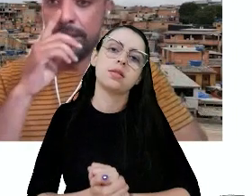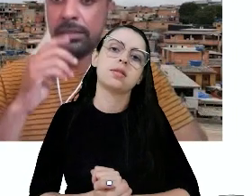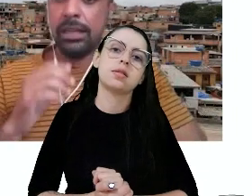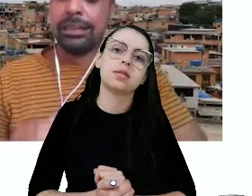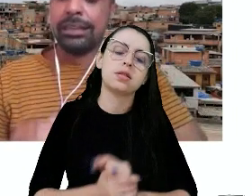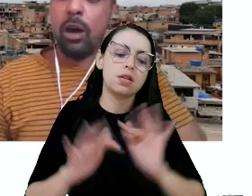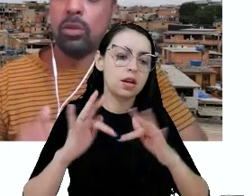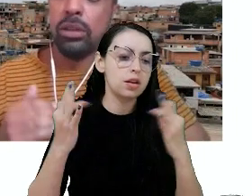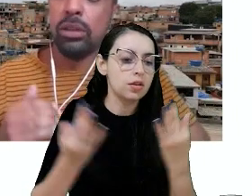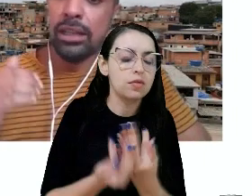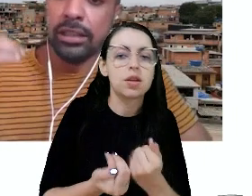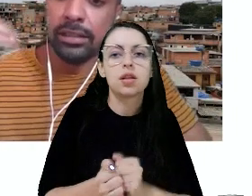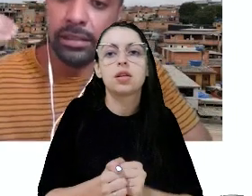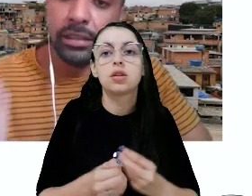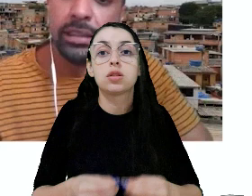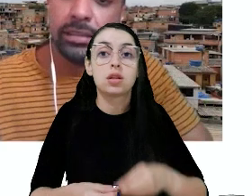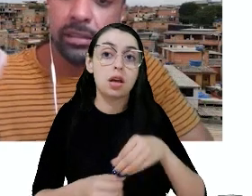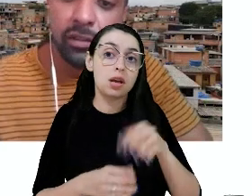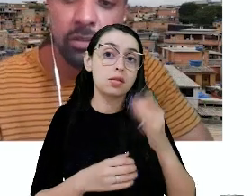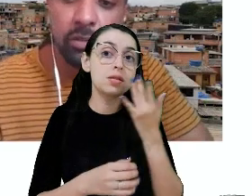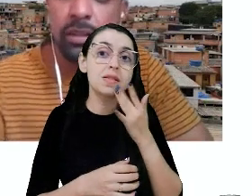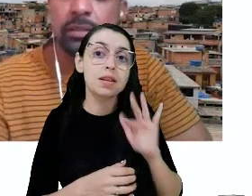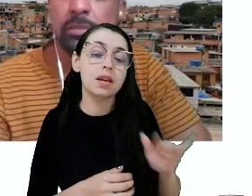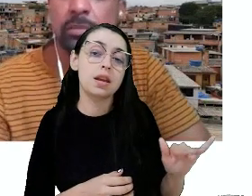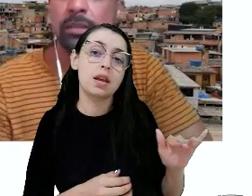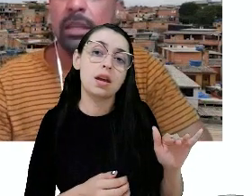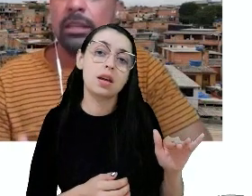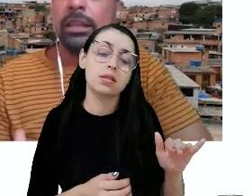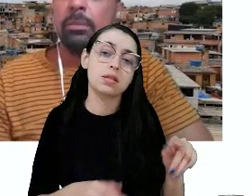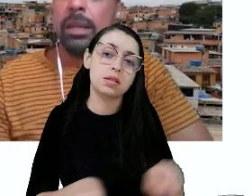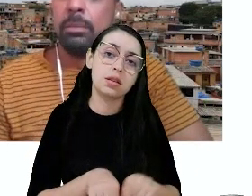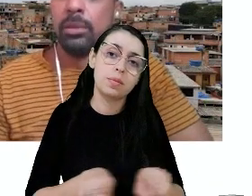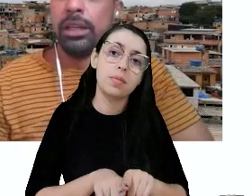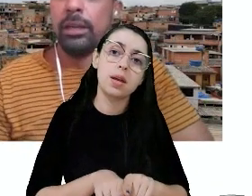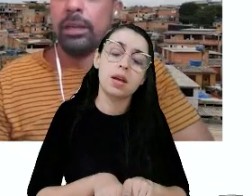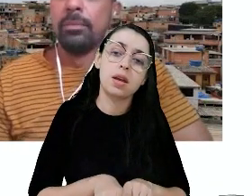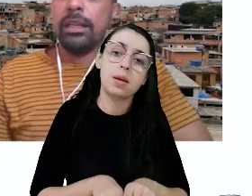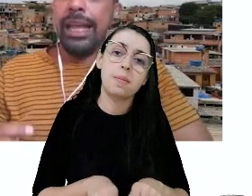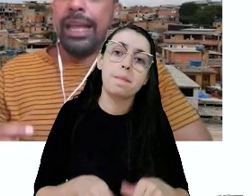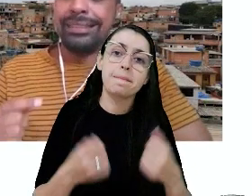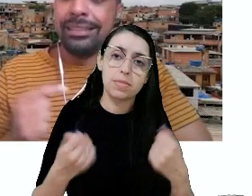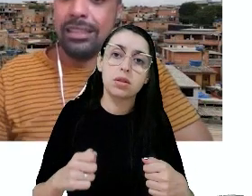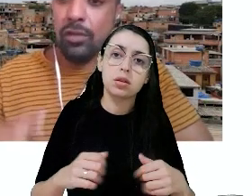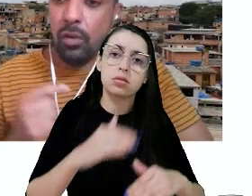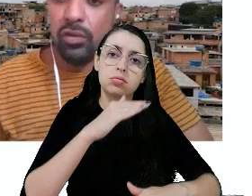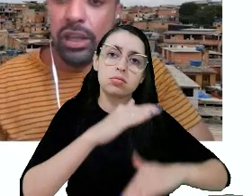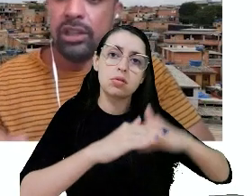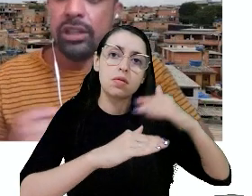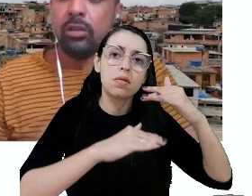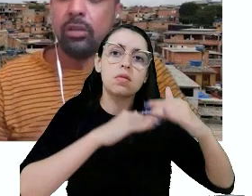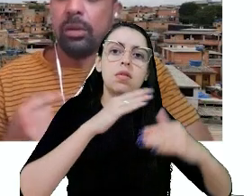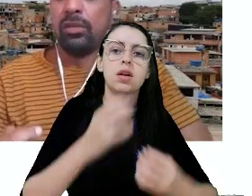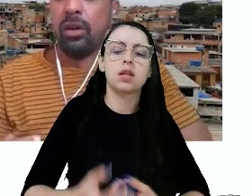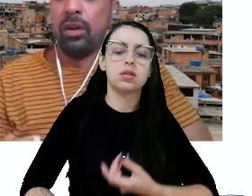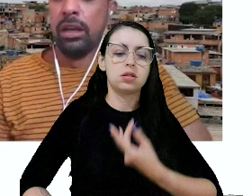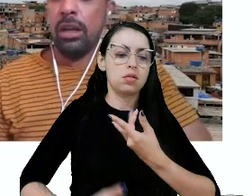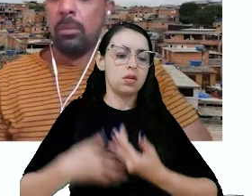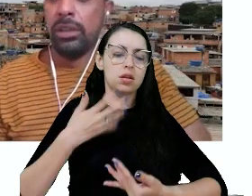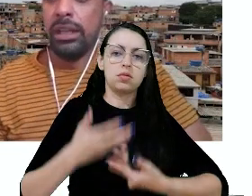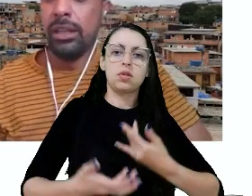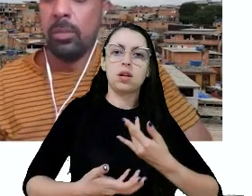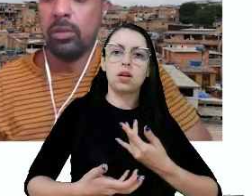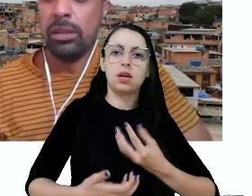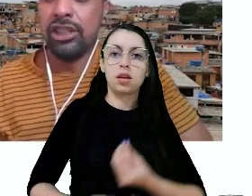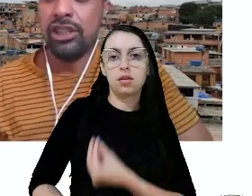essas famílias, dar oportunidade dessas crianças, filhos dessas mães, também poderem se desenvolver de dentro para